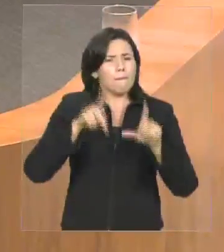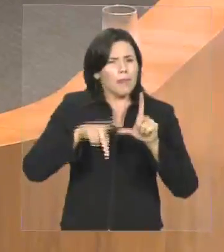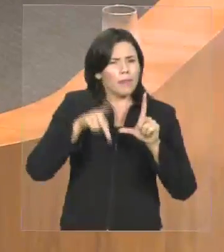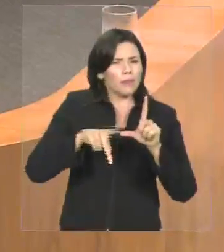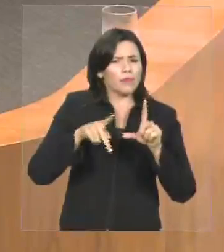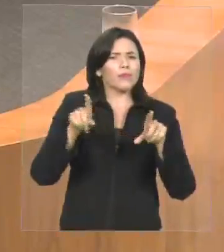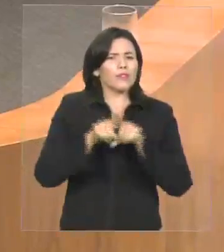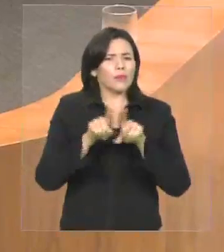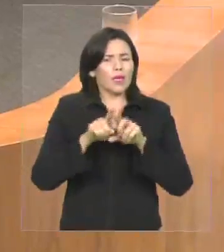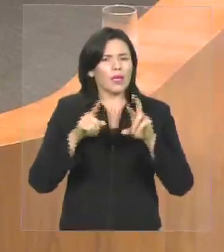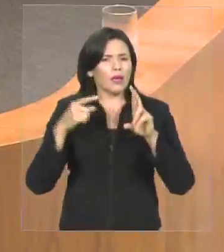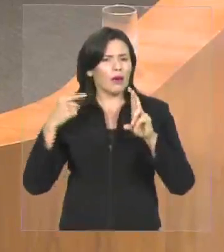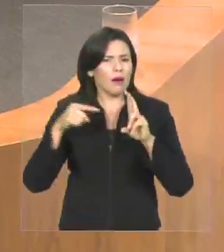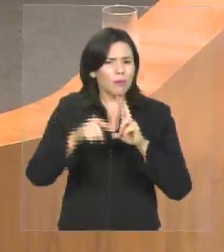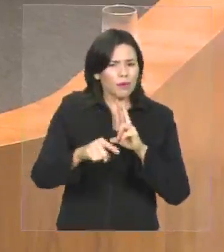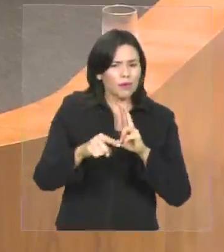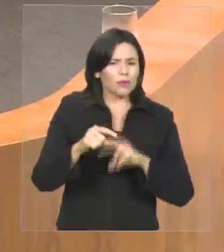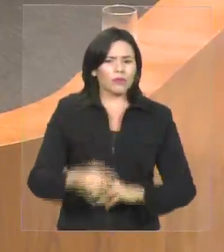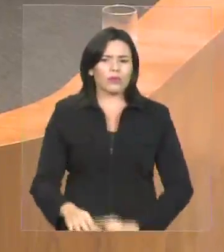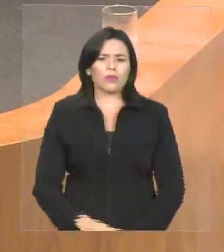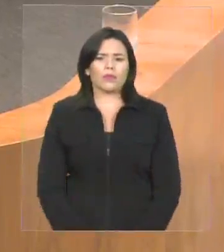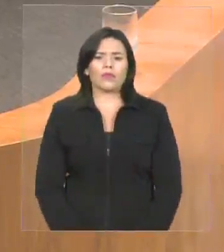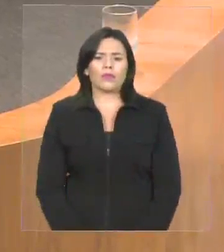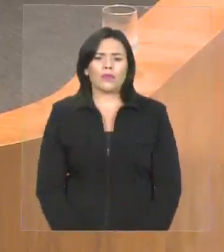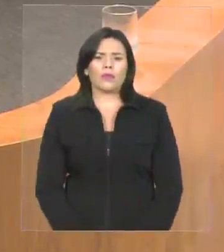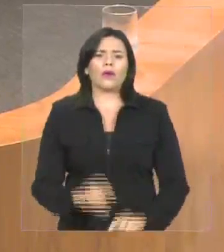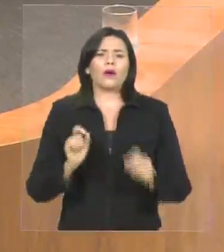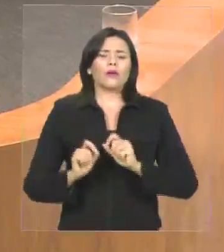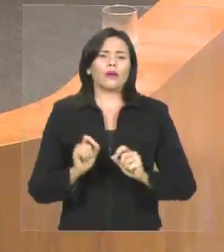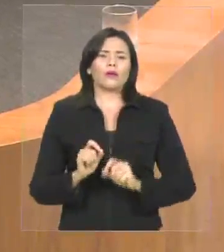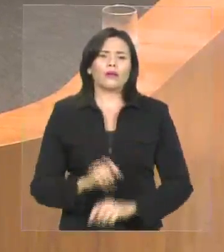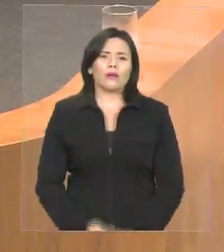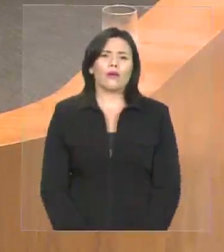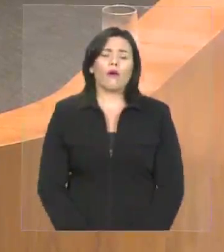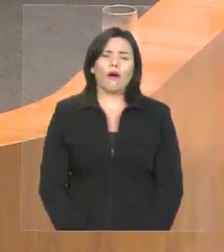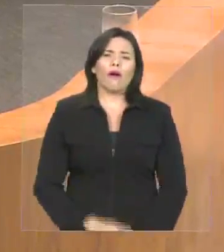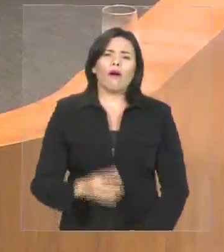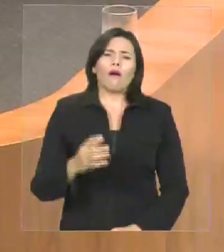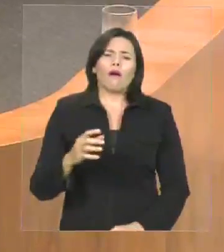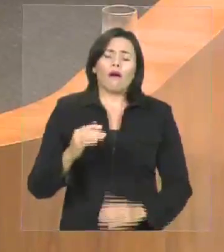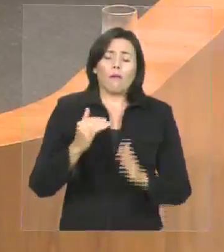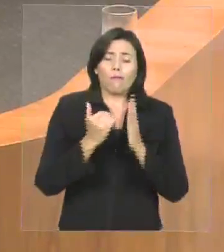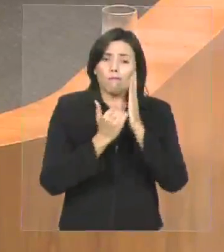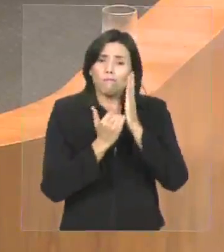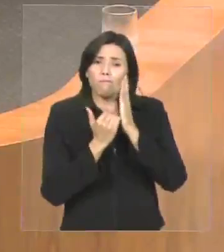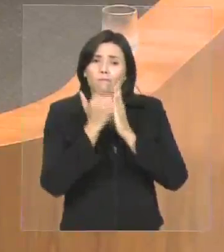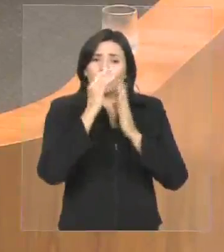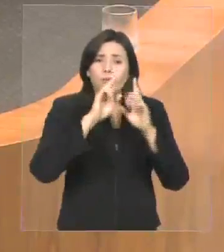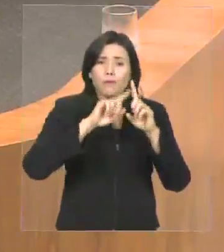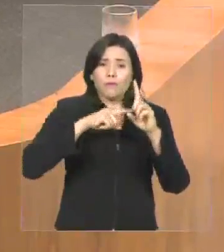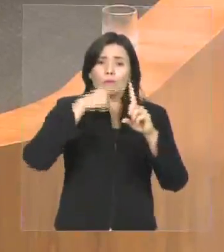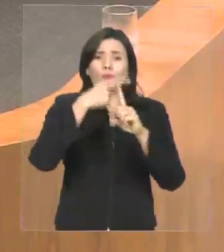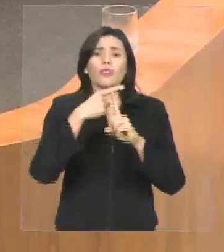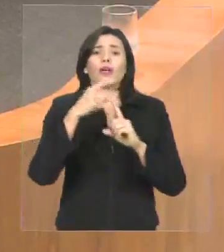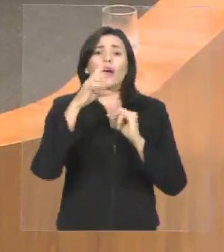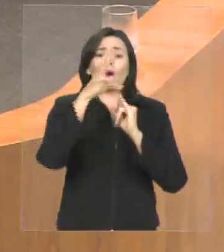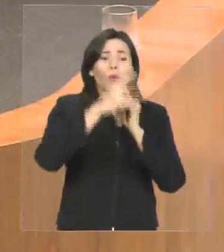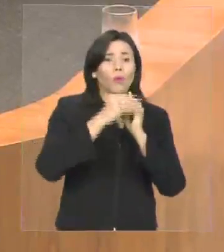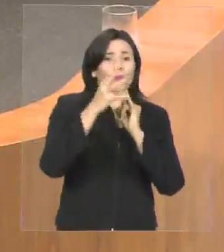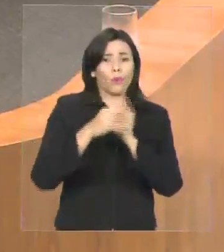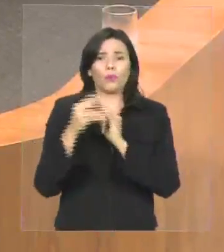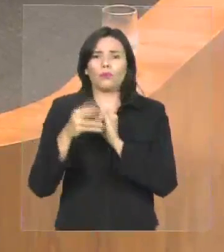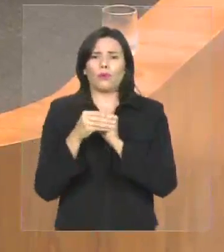Lumiar, também possa se beneficiar com o aumento de arrecadação. Isso é uma questão apenas de consenso, de construção